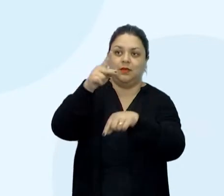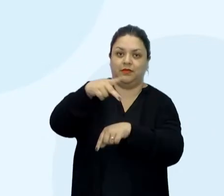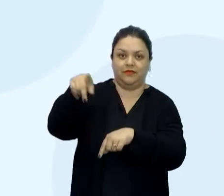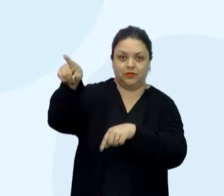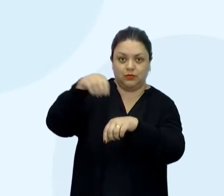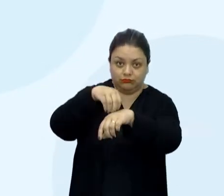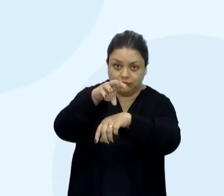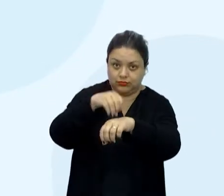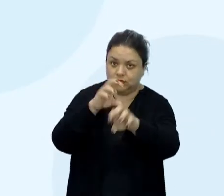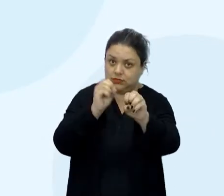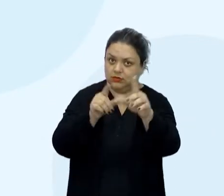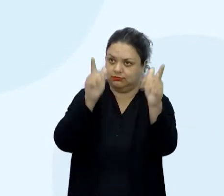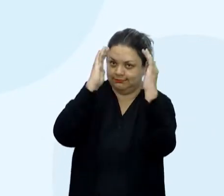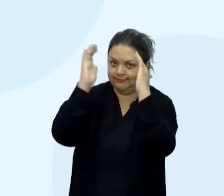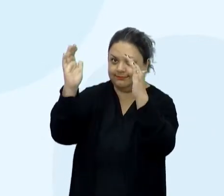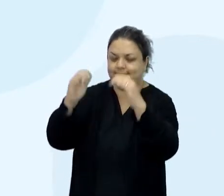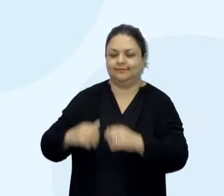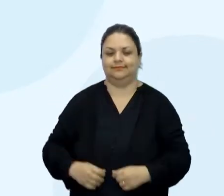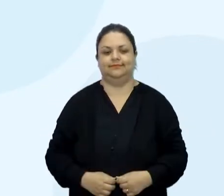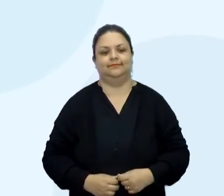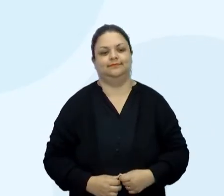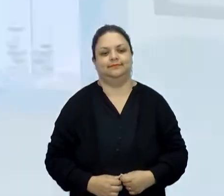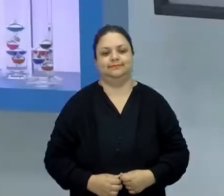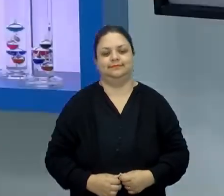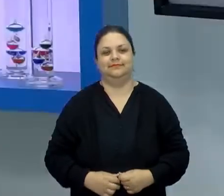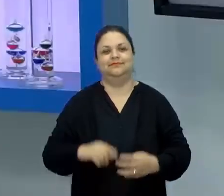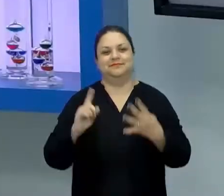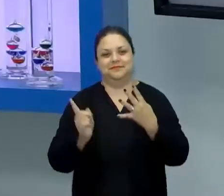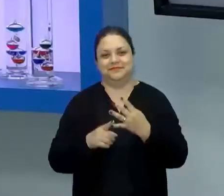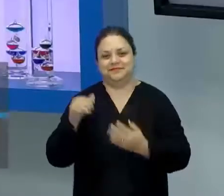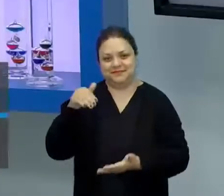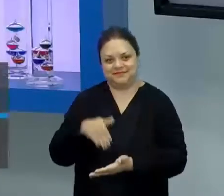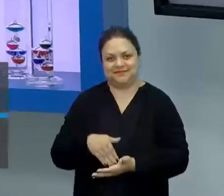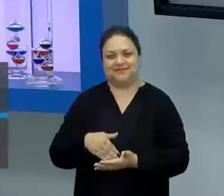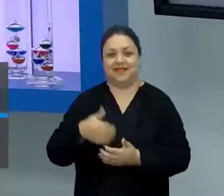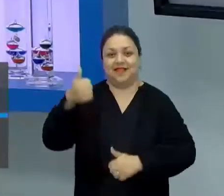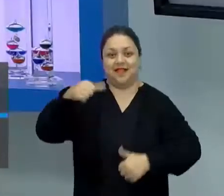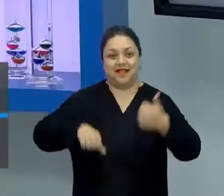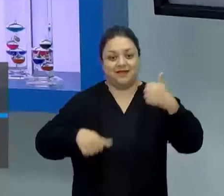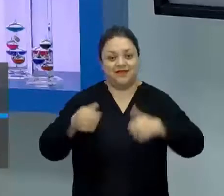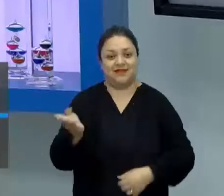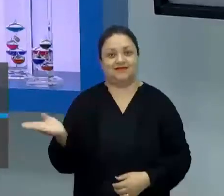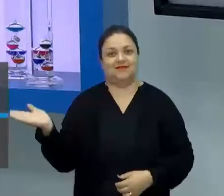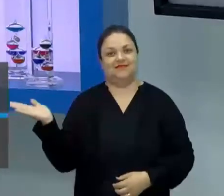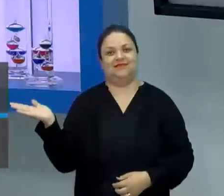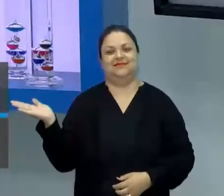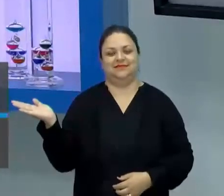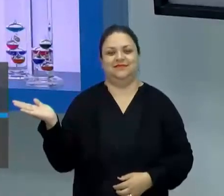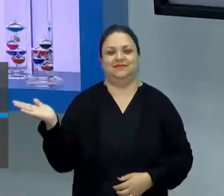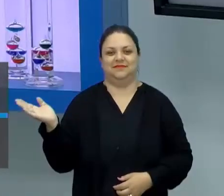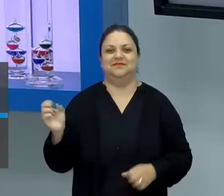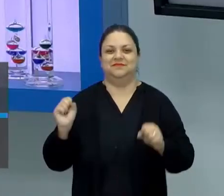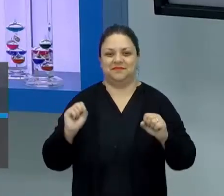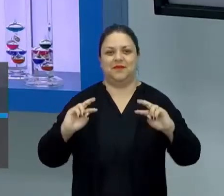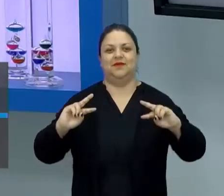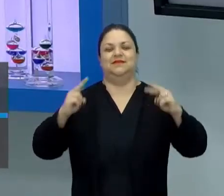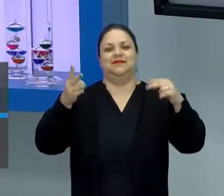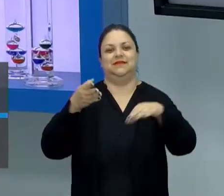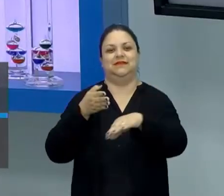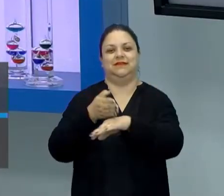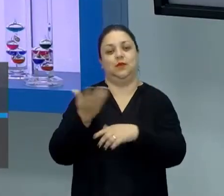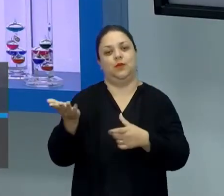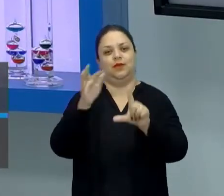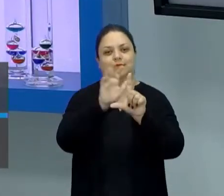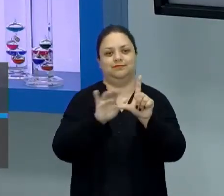tá? Faça a avaliação da aula. Então, por gentileza, não esqueça, é muito importante para nós aí, ó, faça a avaliação da